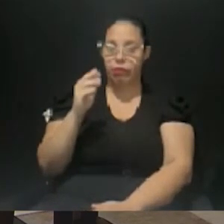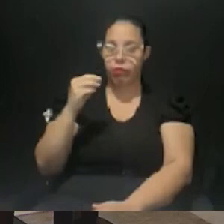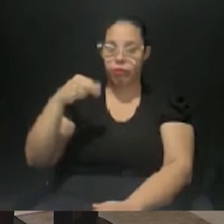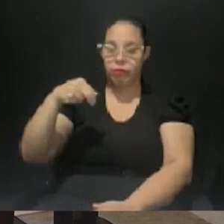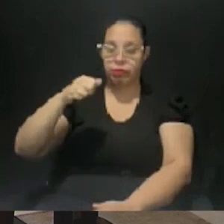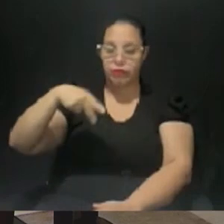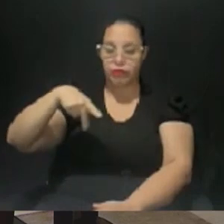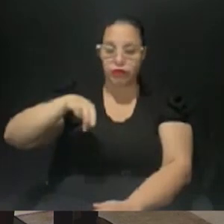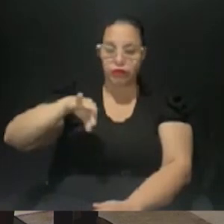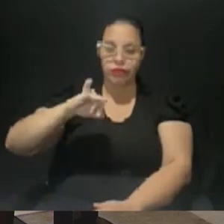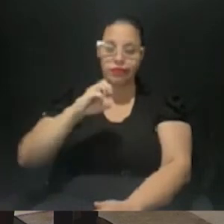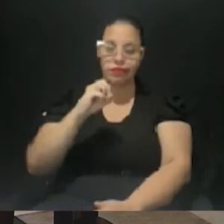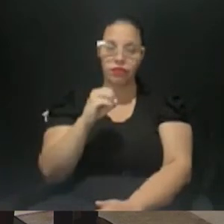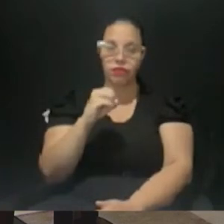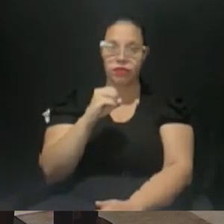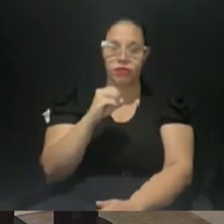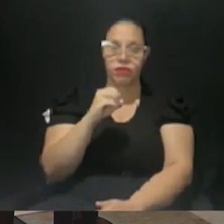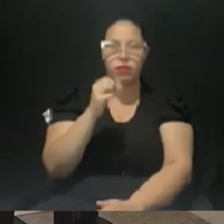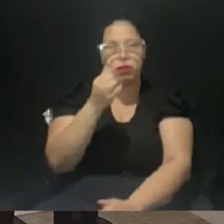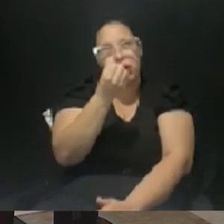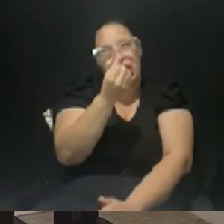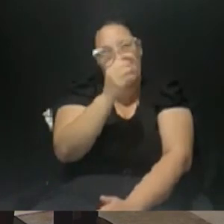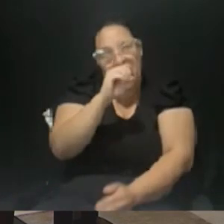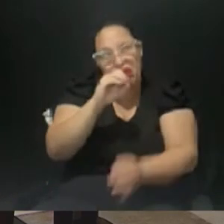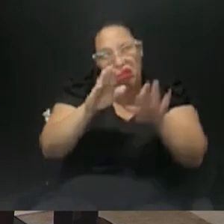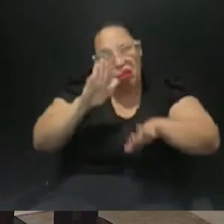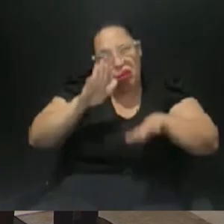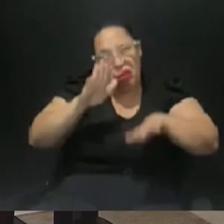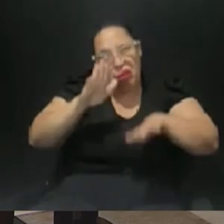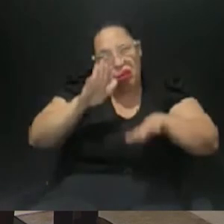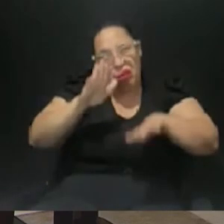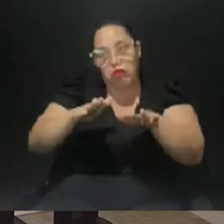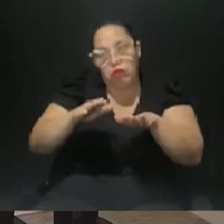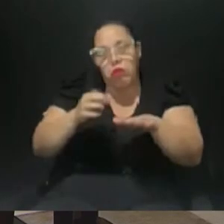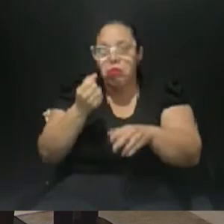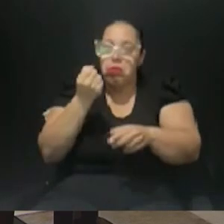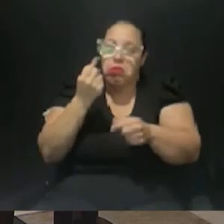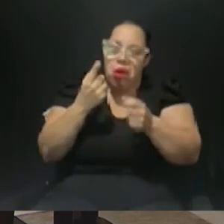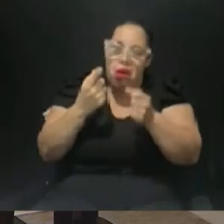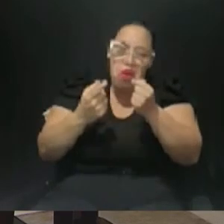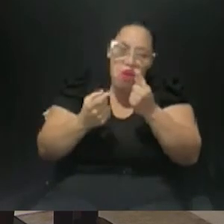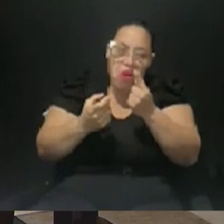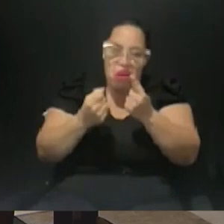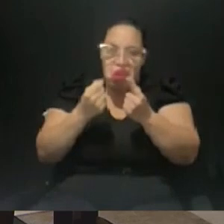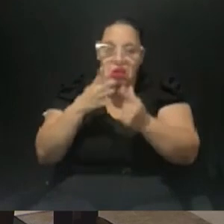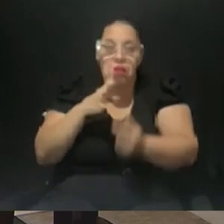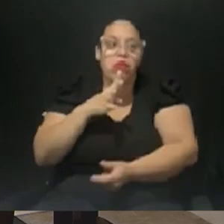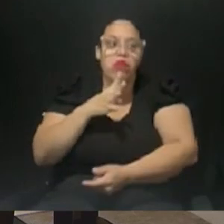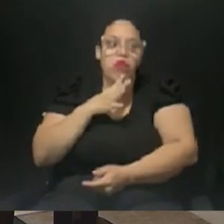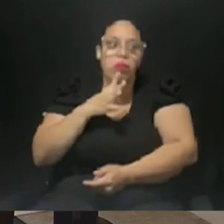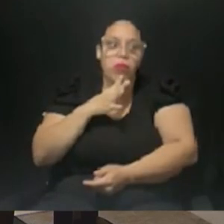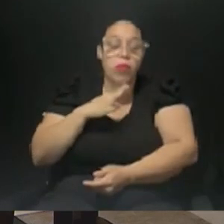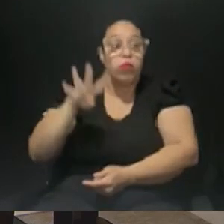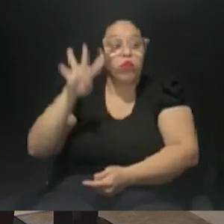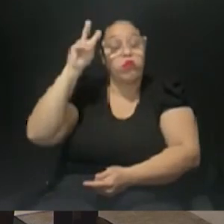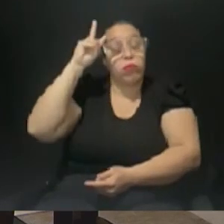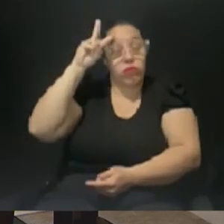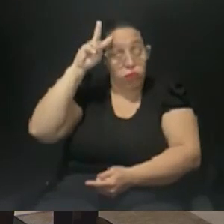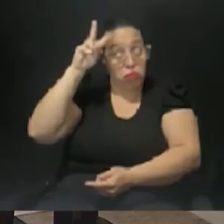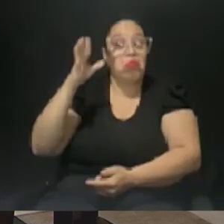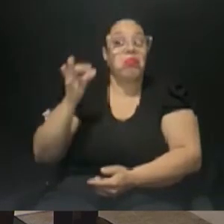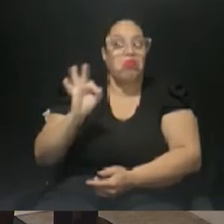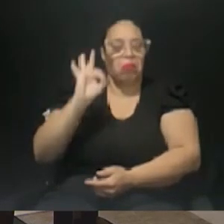anos 60. Talvez pouca gente conheça essa história, mas a gente quer fazer questão de deixar